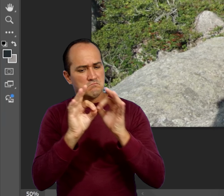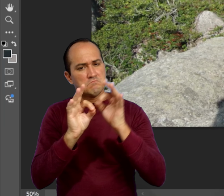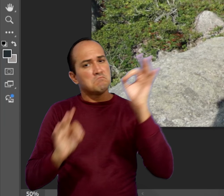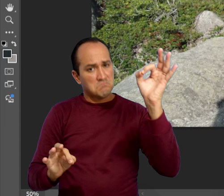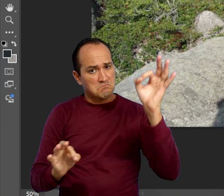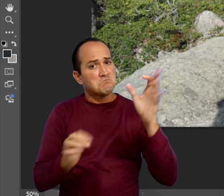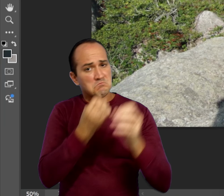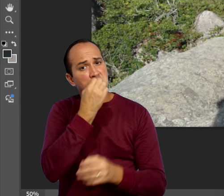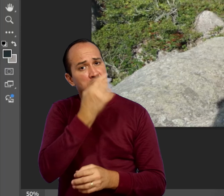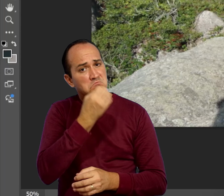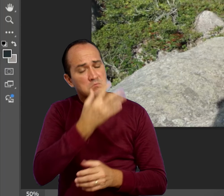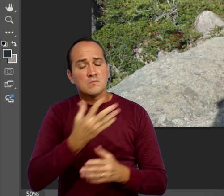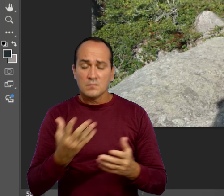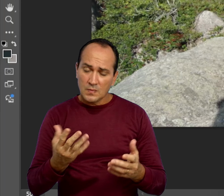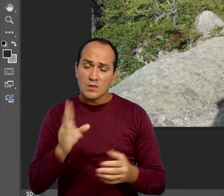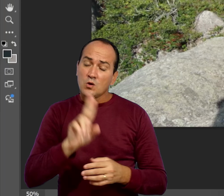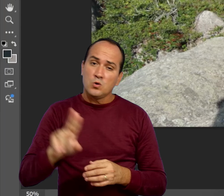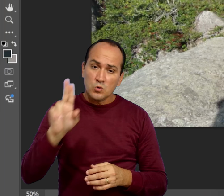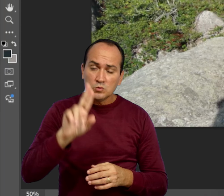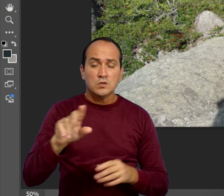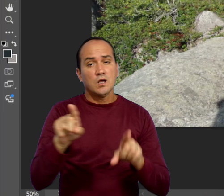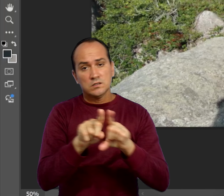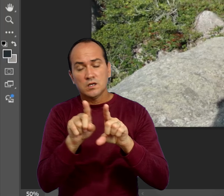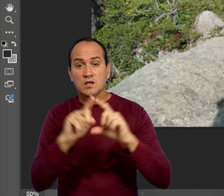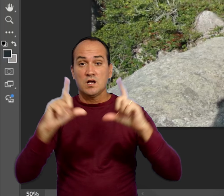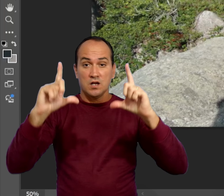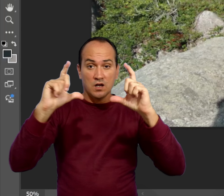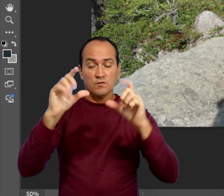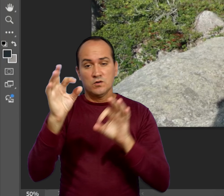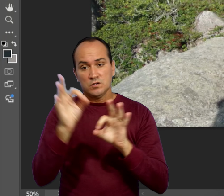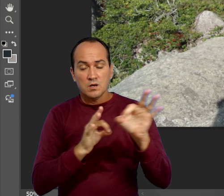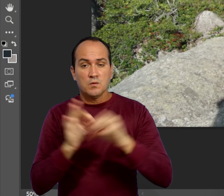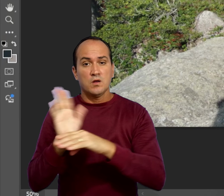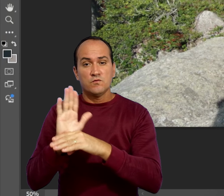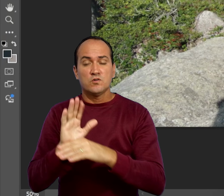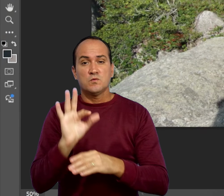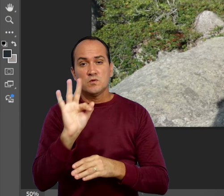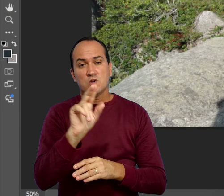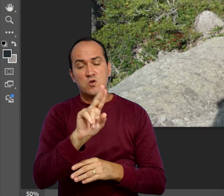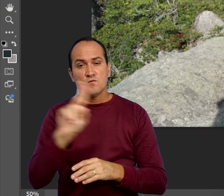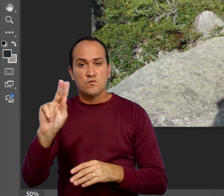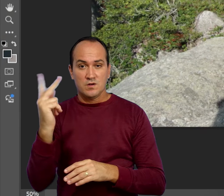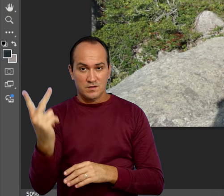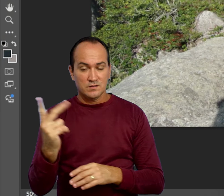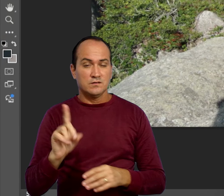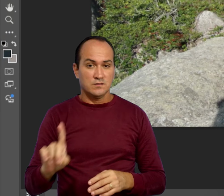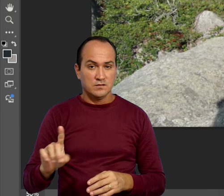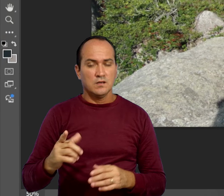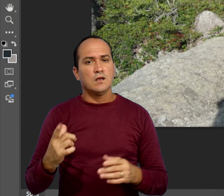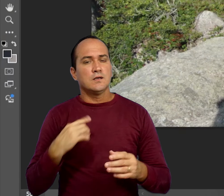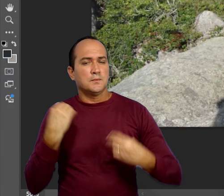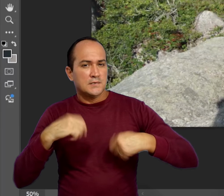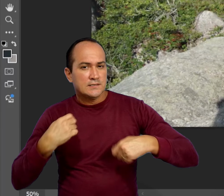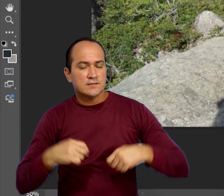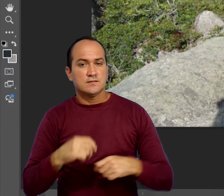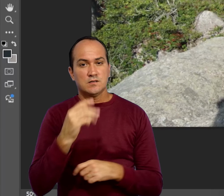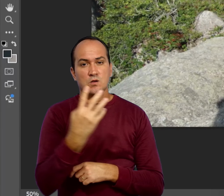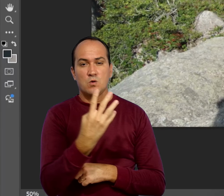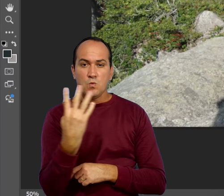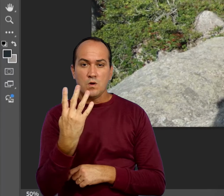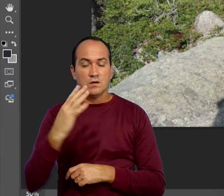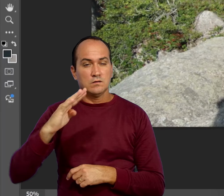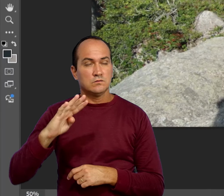razoável. Se a gente considerar, por exemplo, que eu vou utilizar essa foto para fazer um vídeo em Full HD, por exemplo. Se eu precisasse fazer